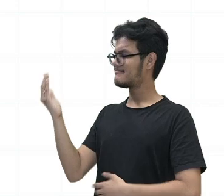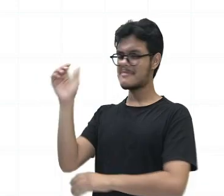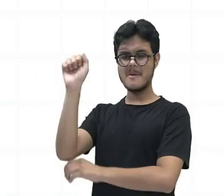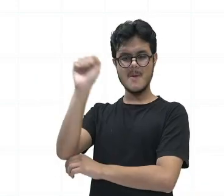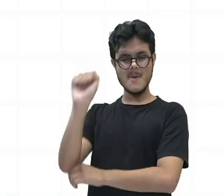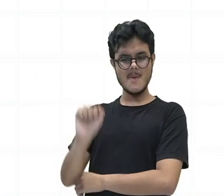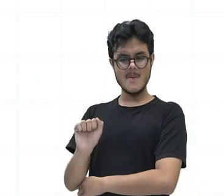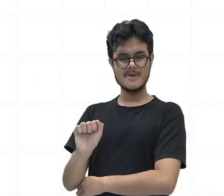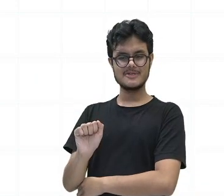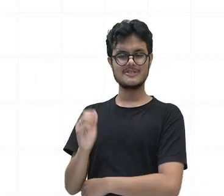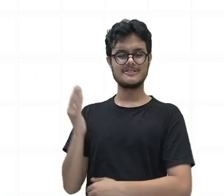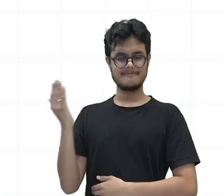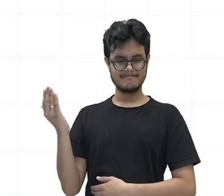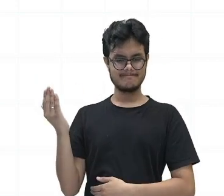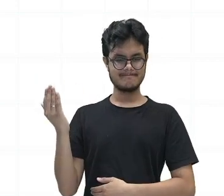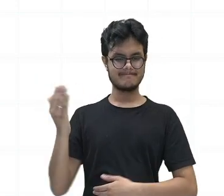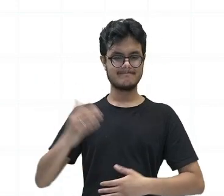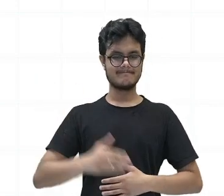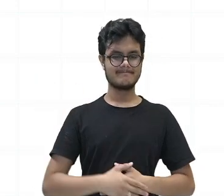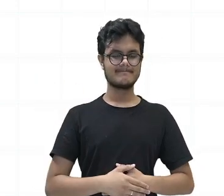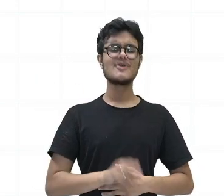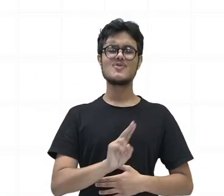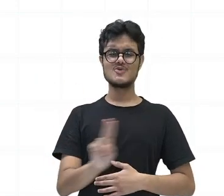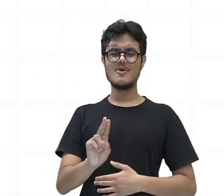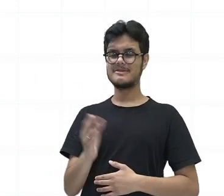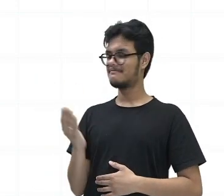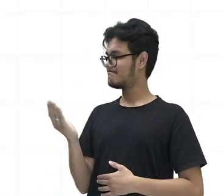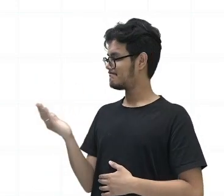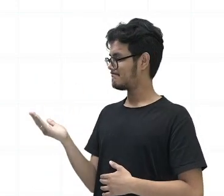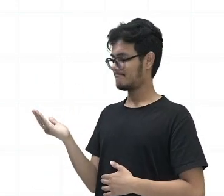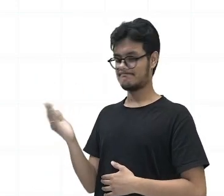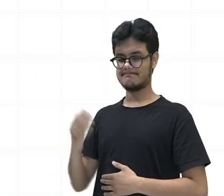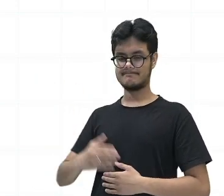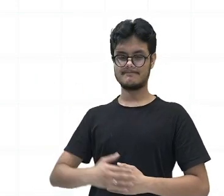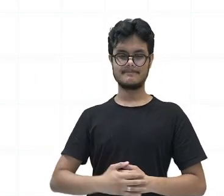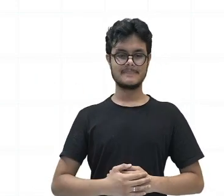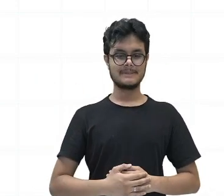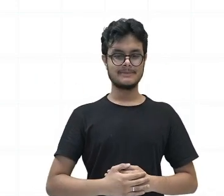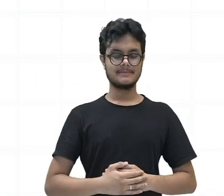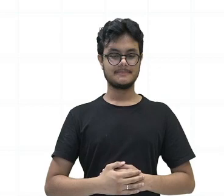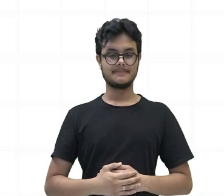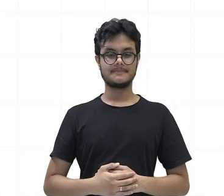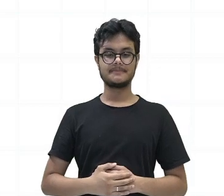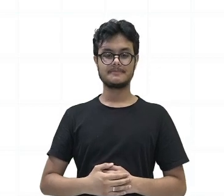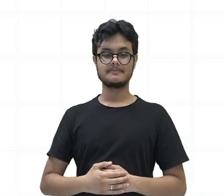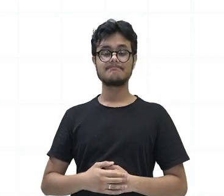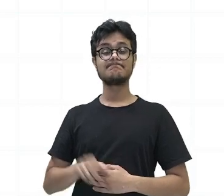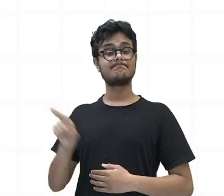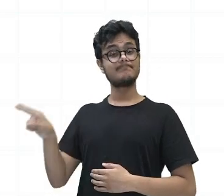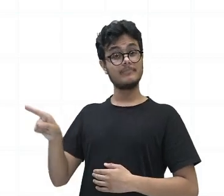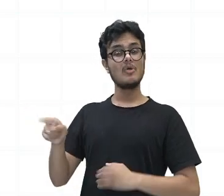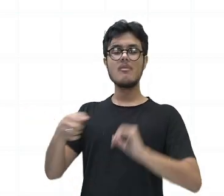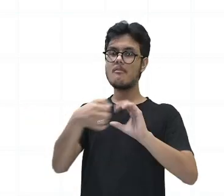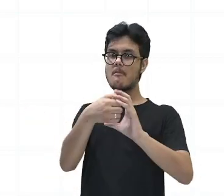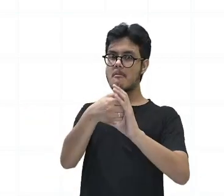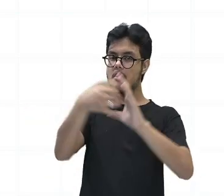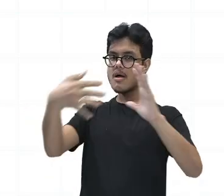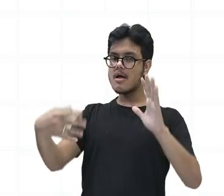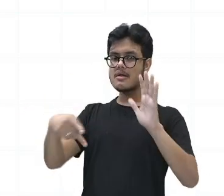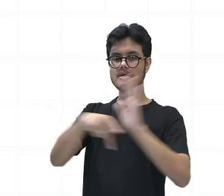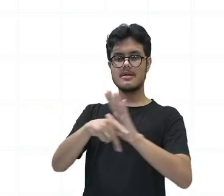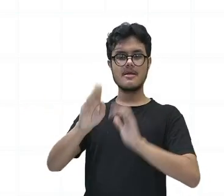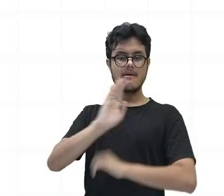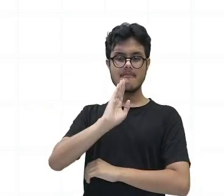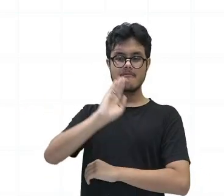imagem justamente desse instrumento do bandoneon, que é um instrumento muito característico da